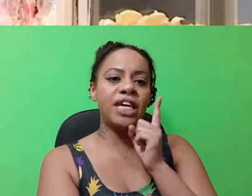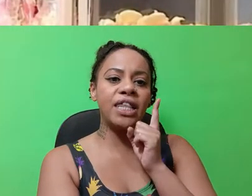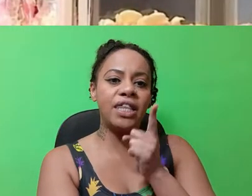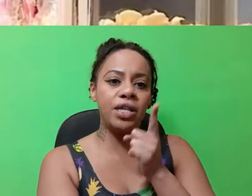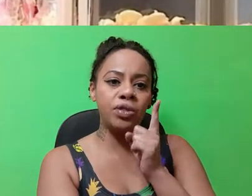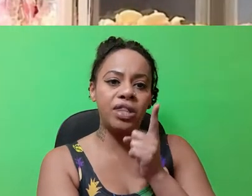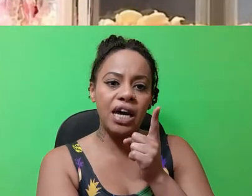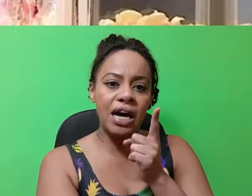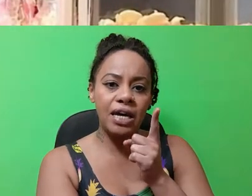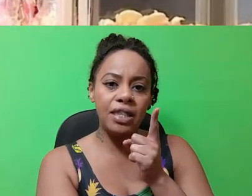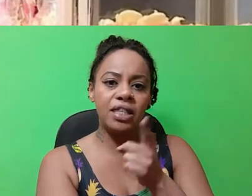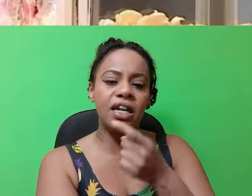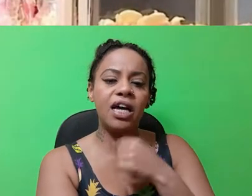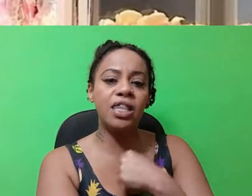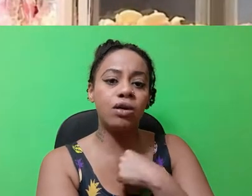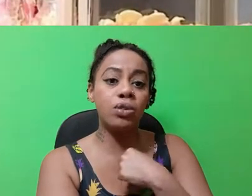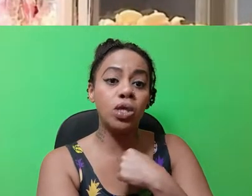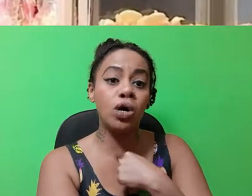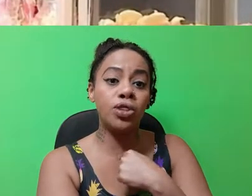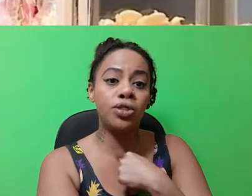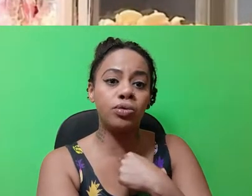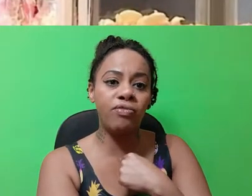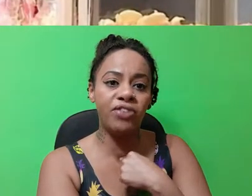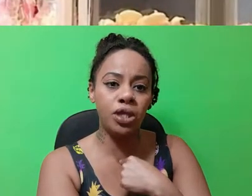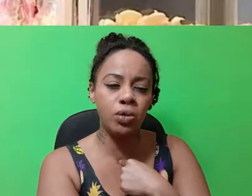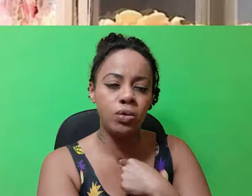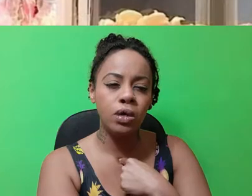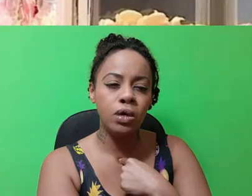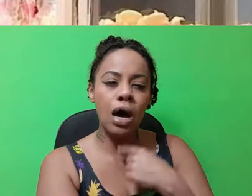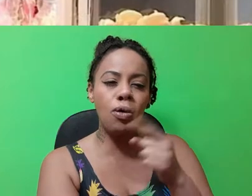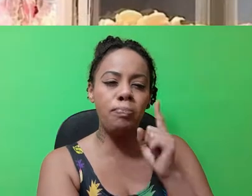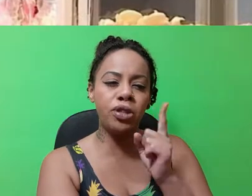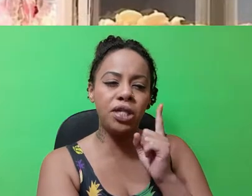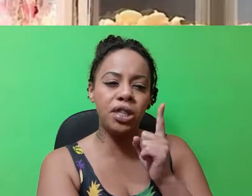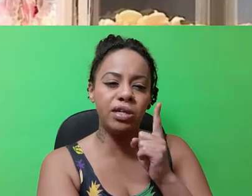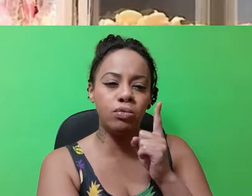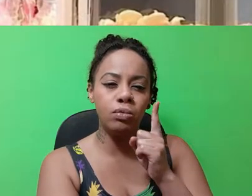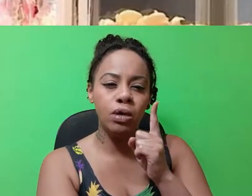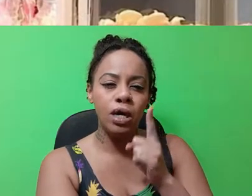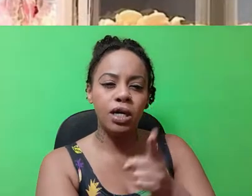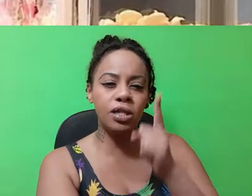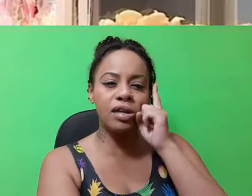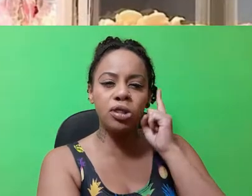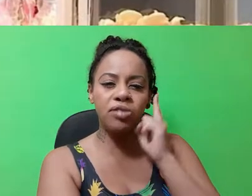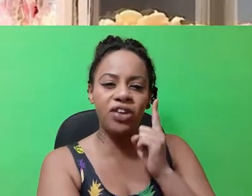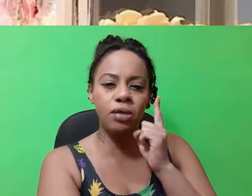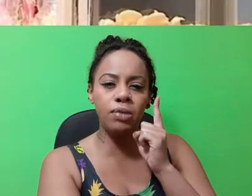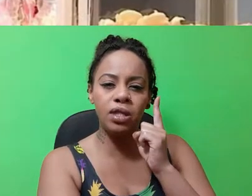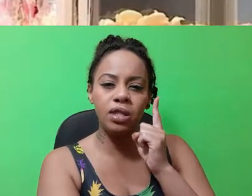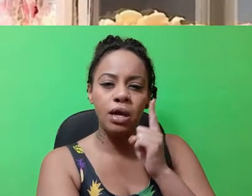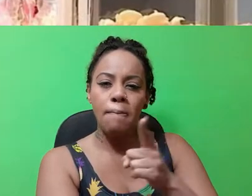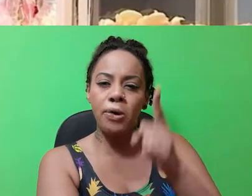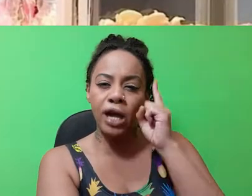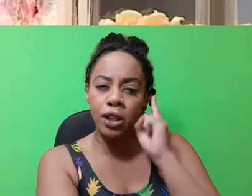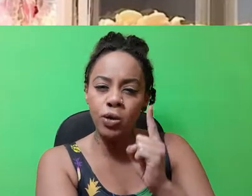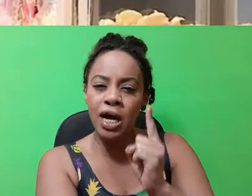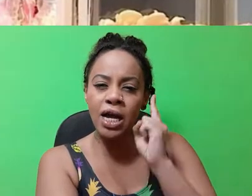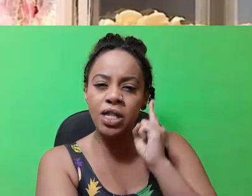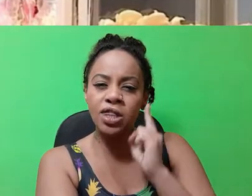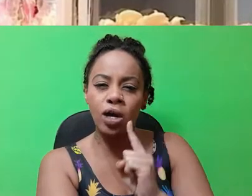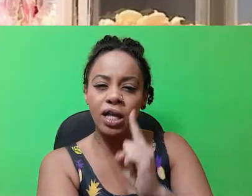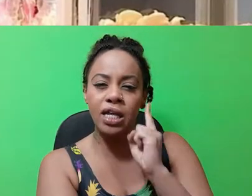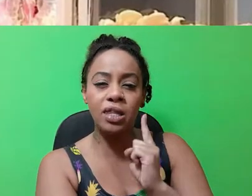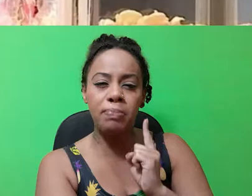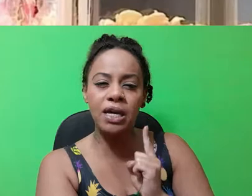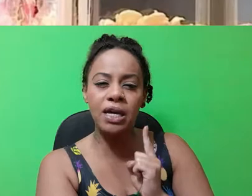Pagou R$ 600 graças ao nosso governo, à oposição, que estamos firmes, porque nunca